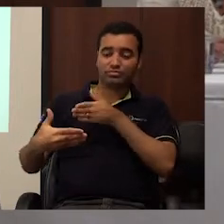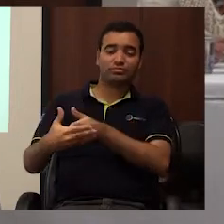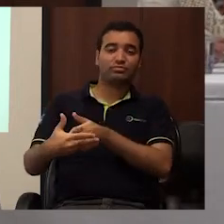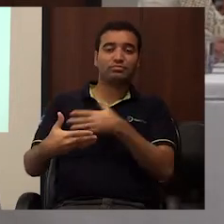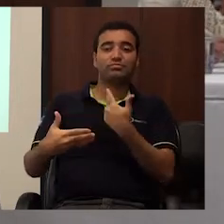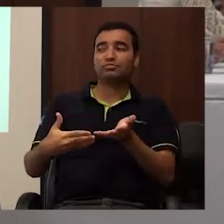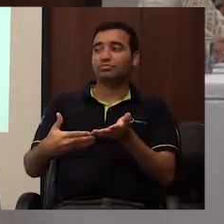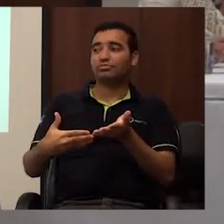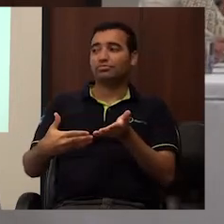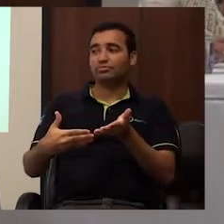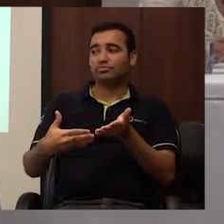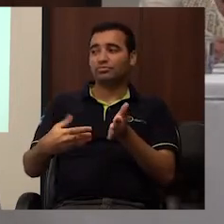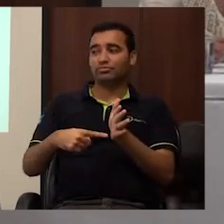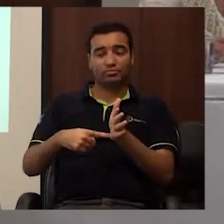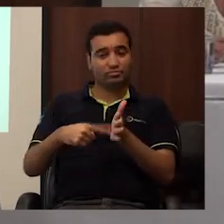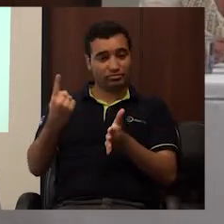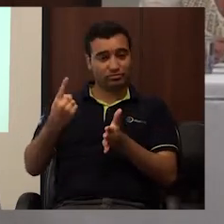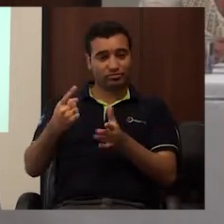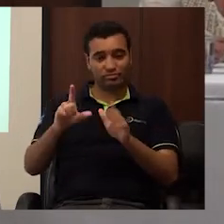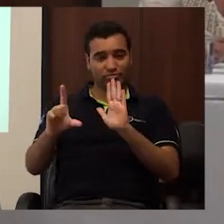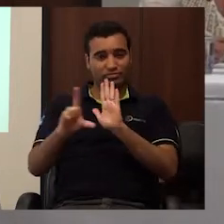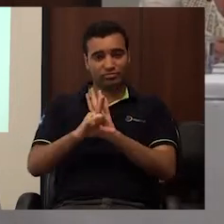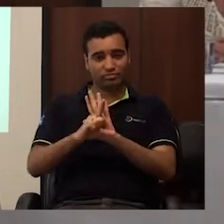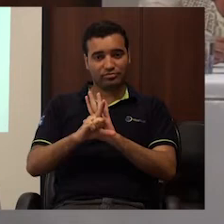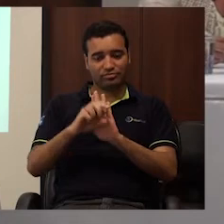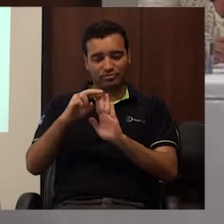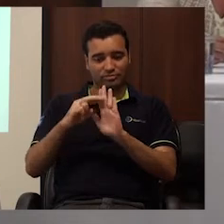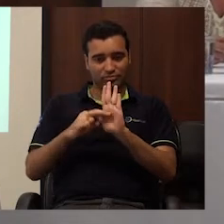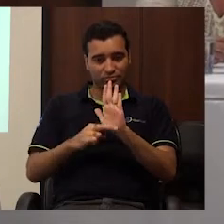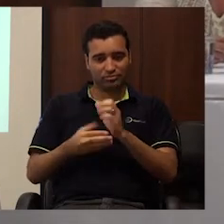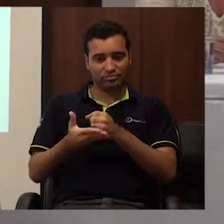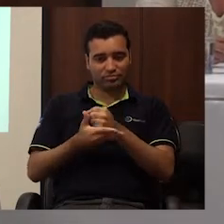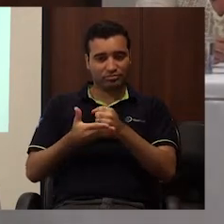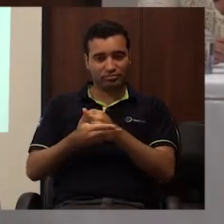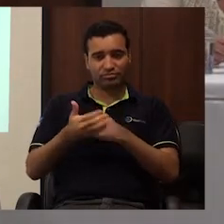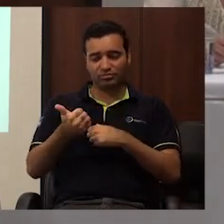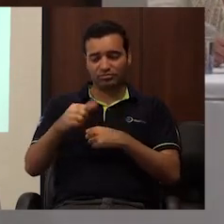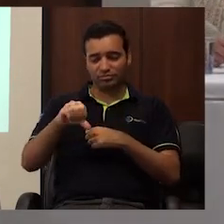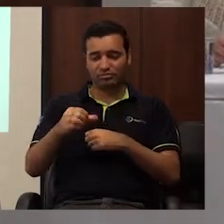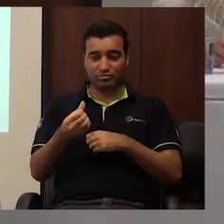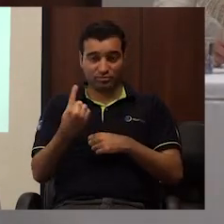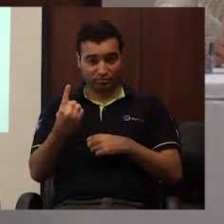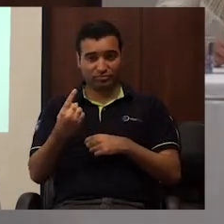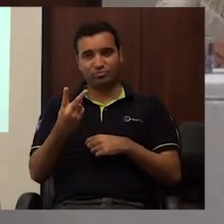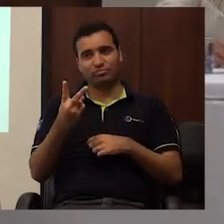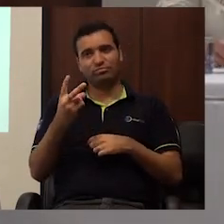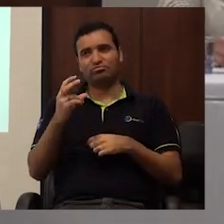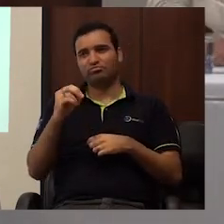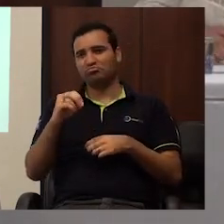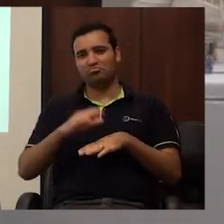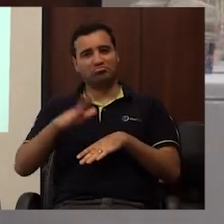primeira Lei de Diretrizes e Bases da Educação Nacional, de 61. Portanto, foram 20 e tantos